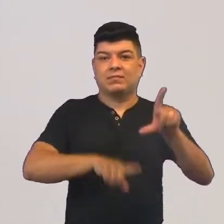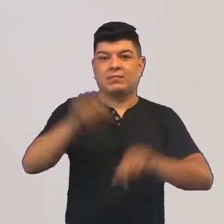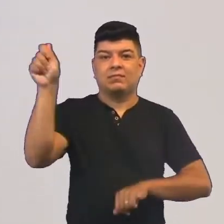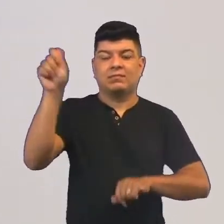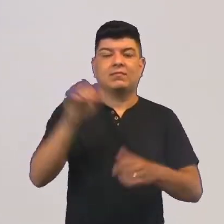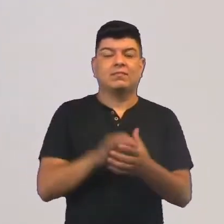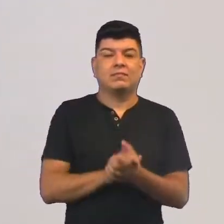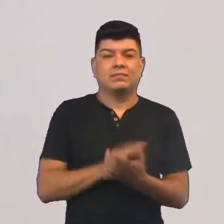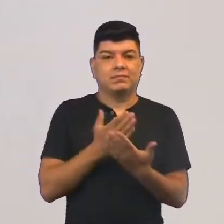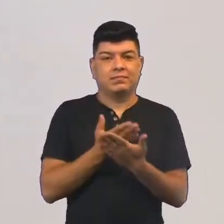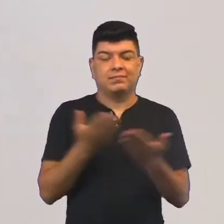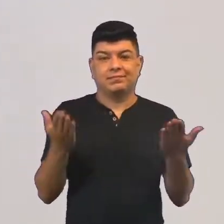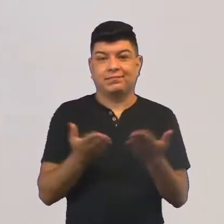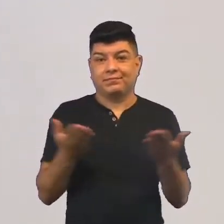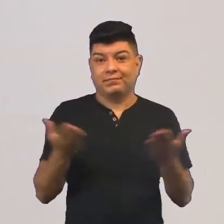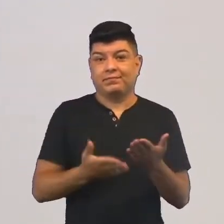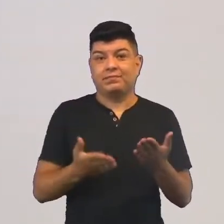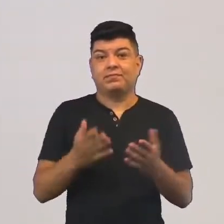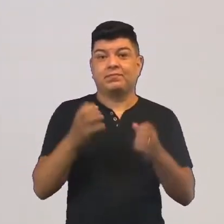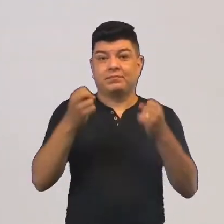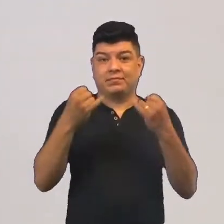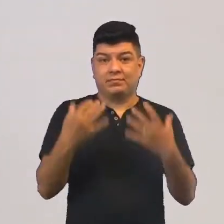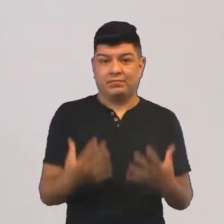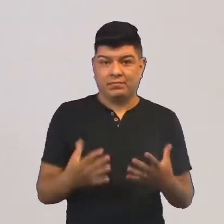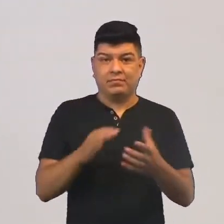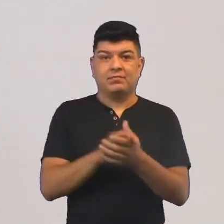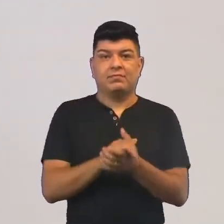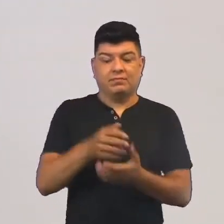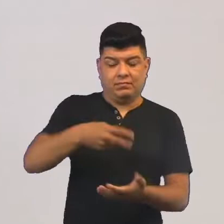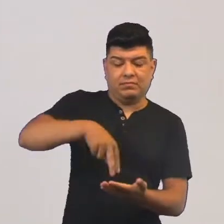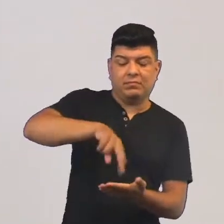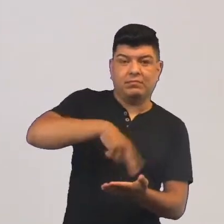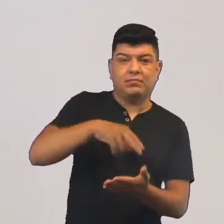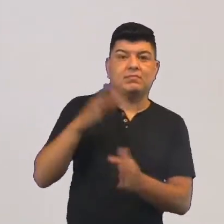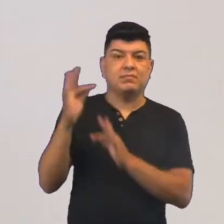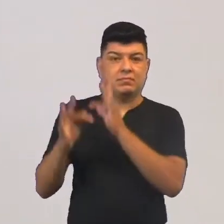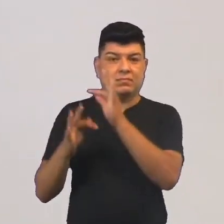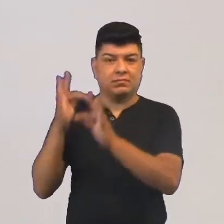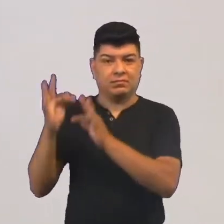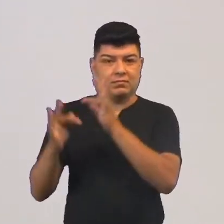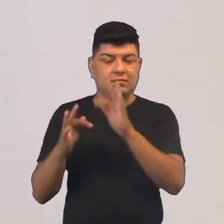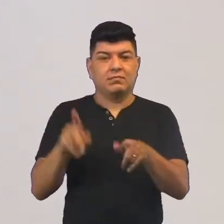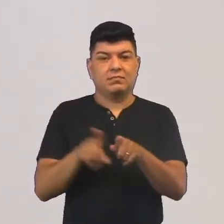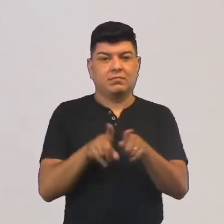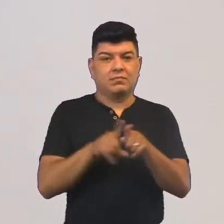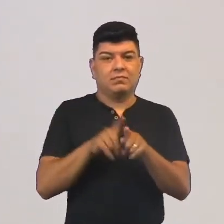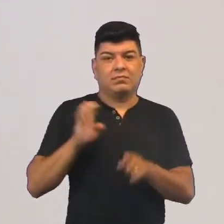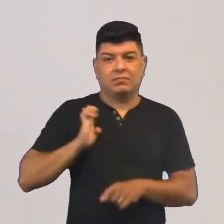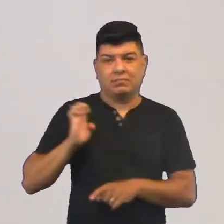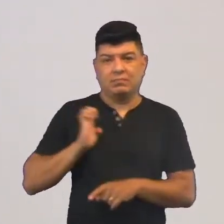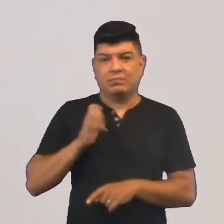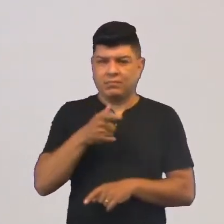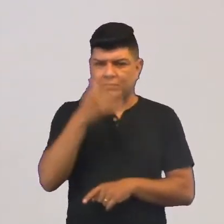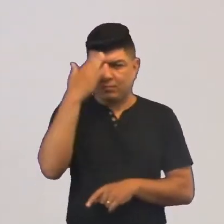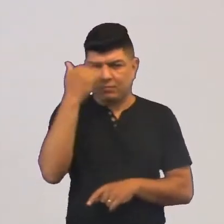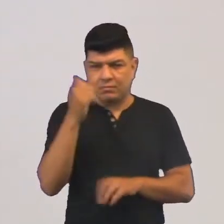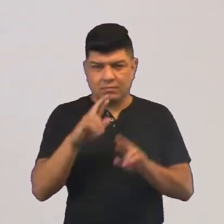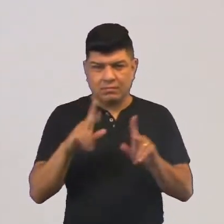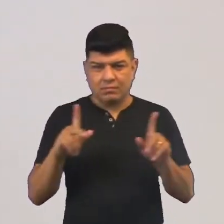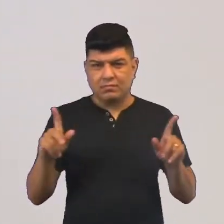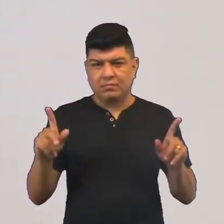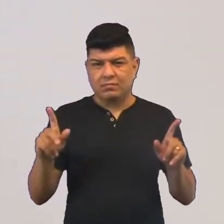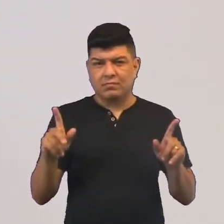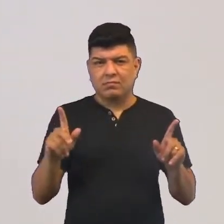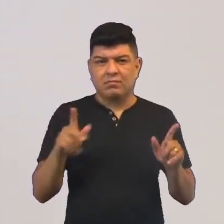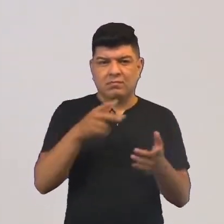Na aula de hoje, iremos falar um pouco sobre as danças folclóricas e étnicas. Você sabe qual a